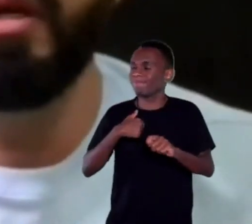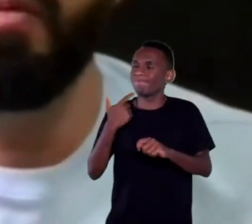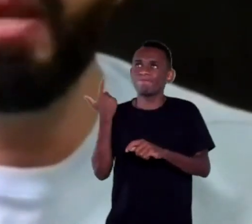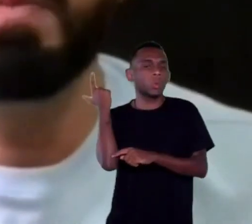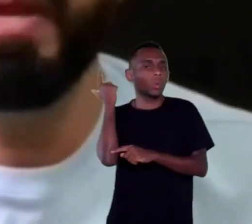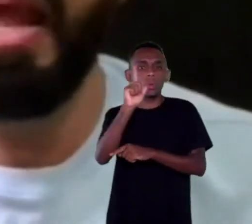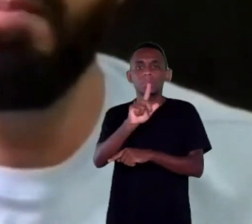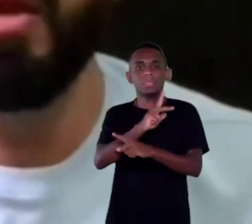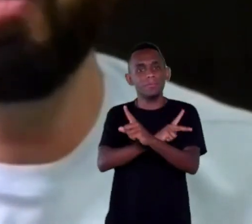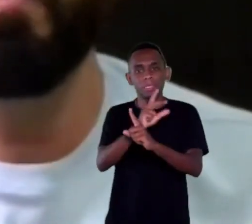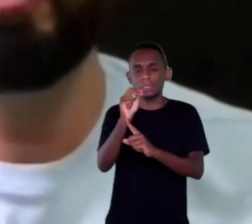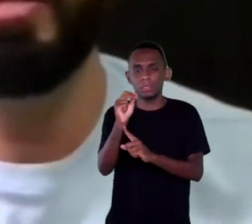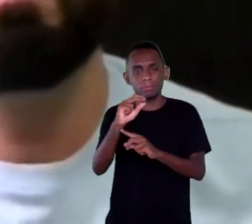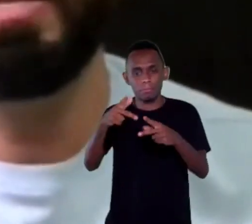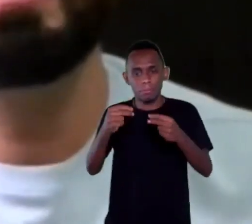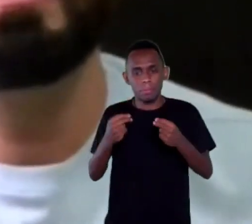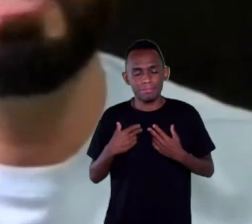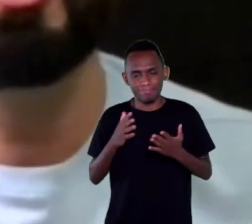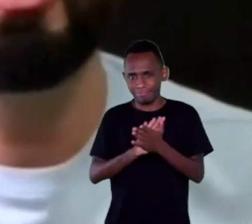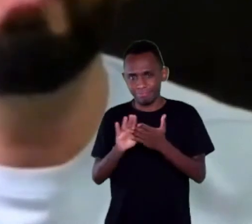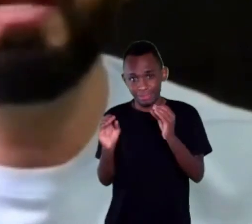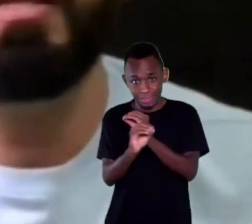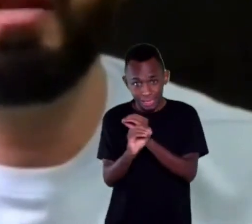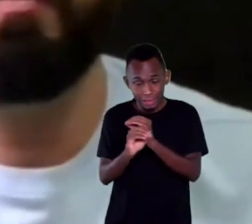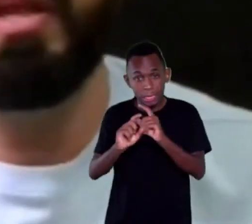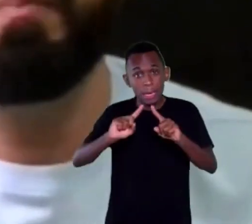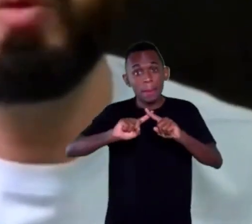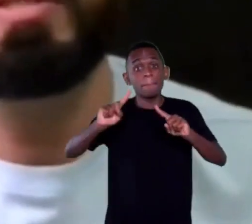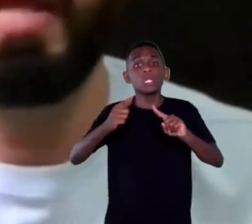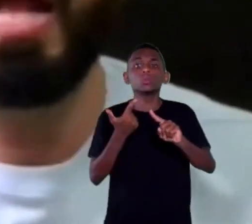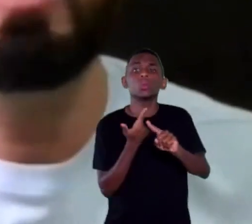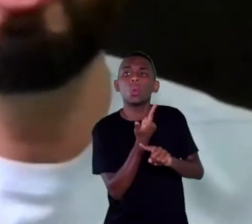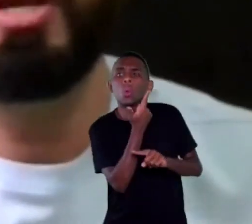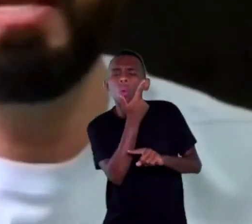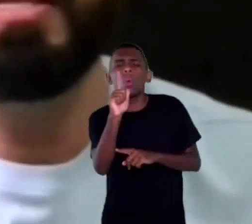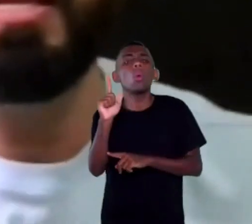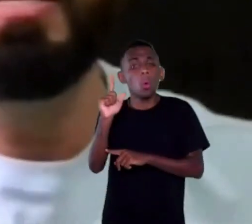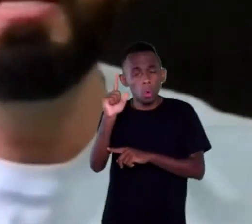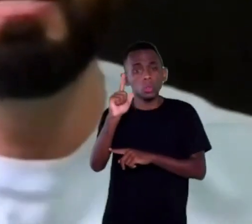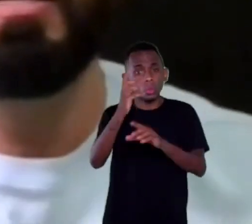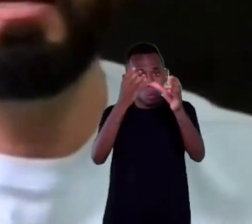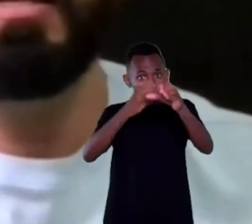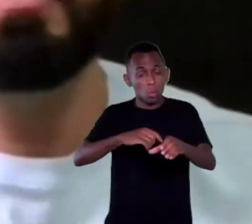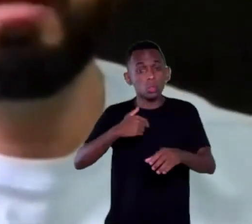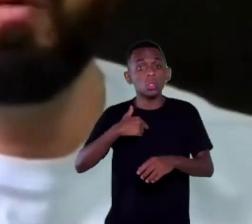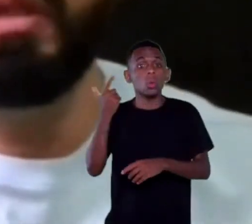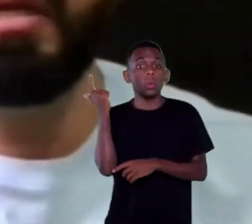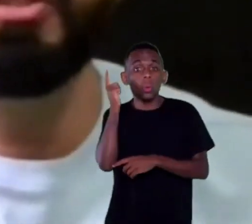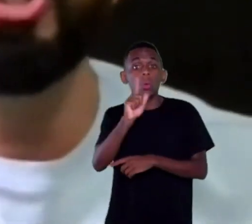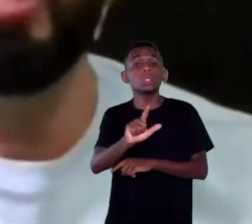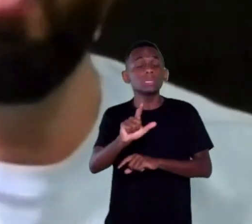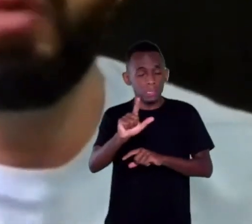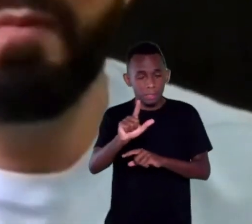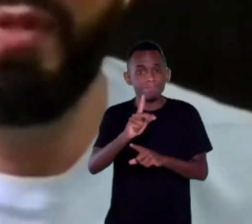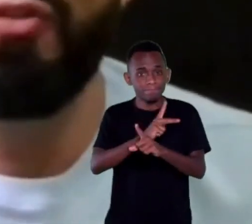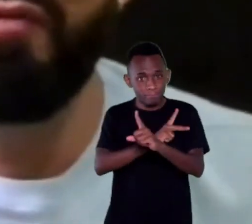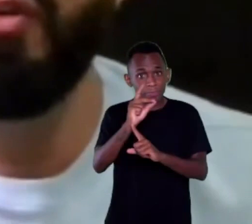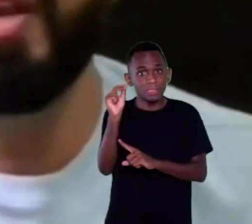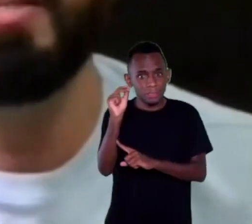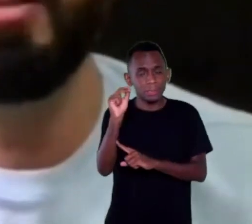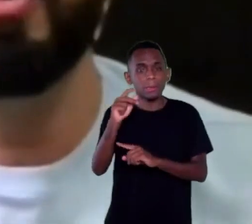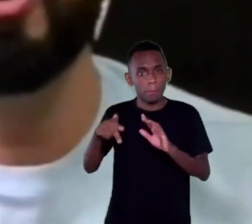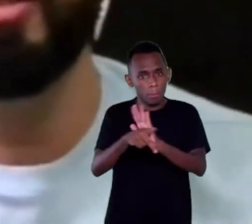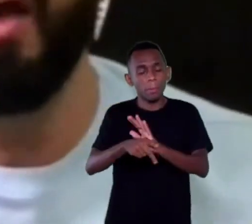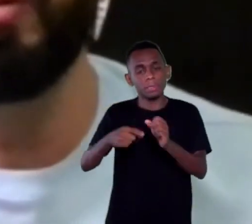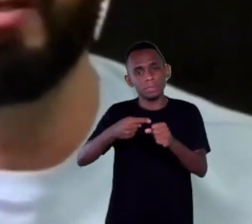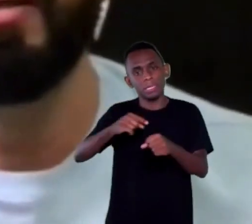premiação nenhuma, não, mas pela Belgo, na seletiva, né, que era feito por cidades, eu já ganhei na questão de Itaúna, eu já